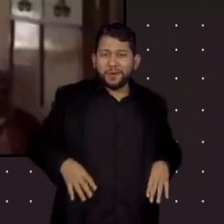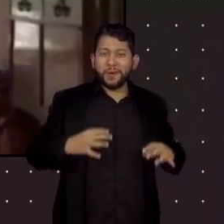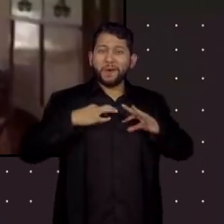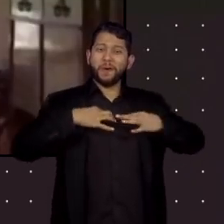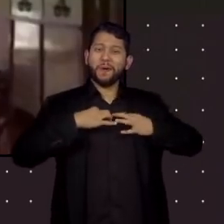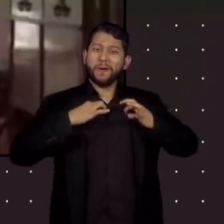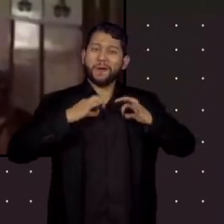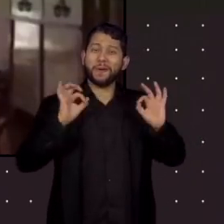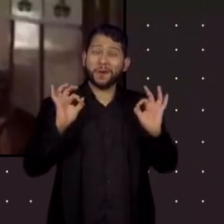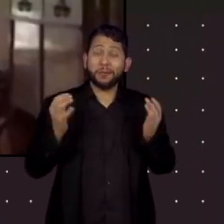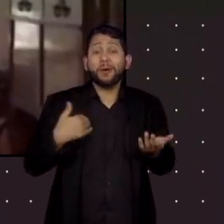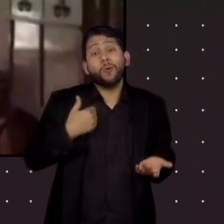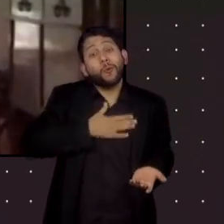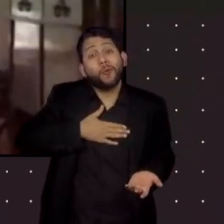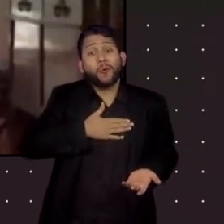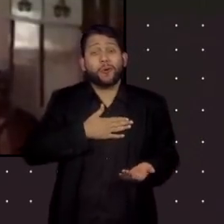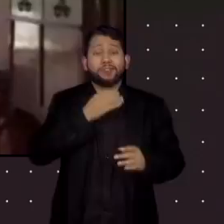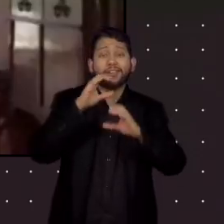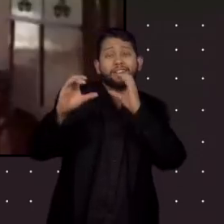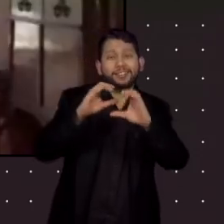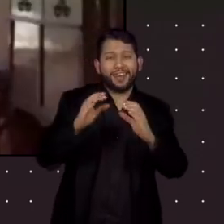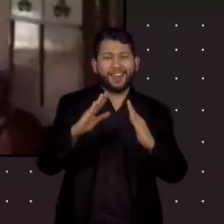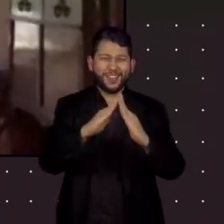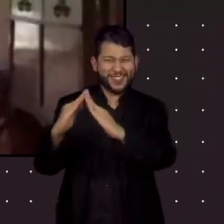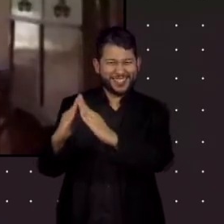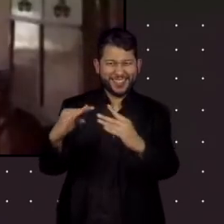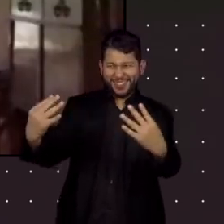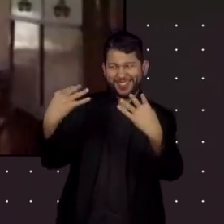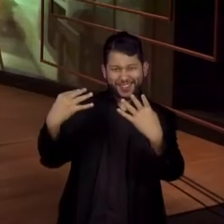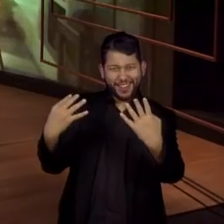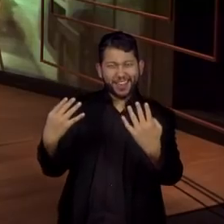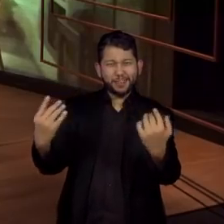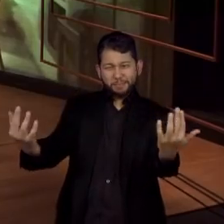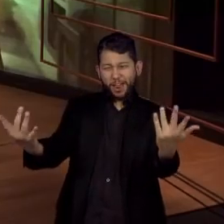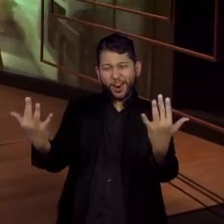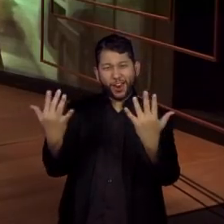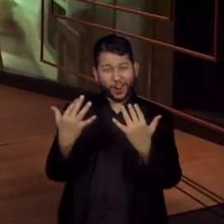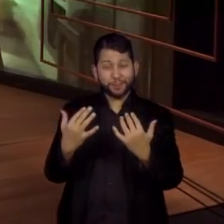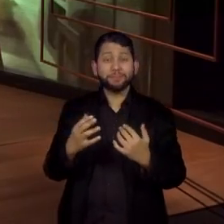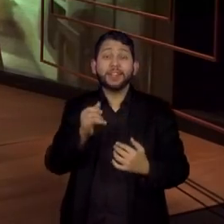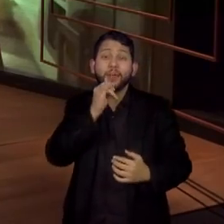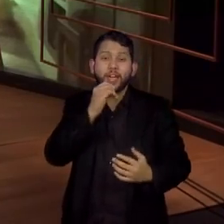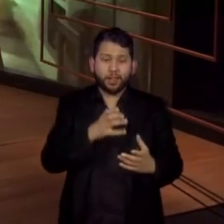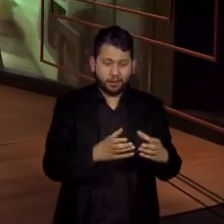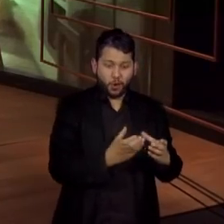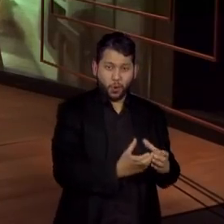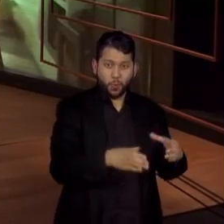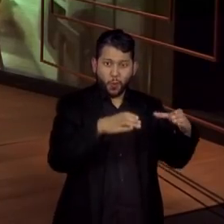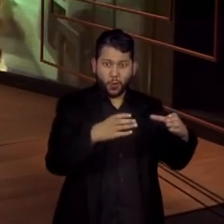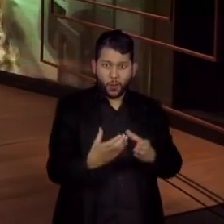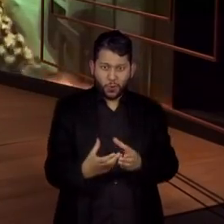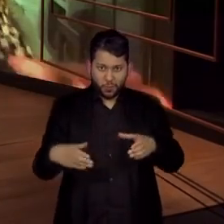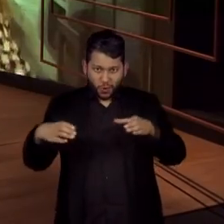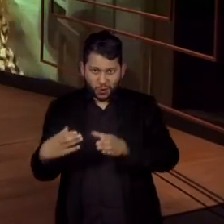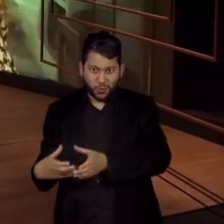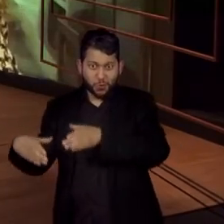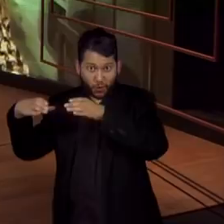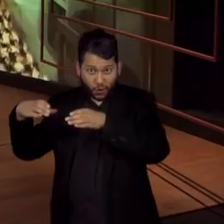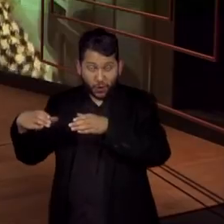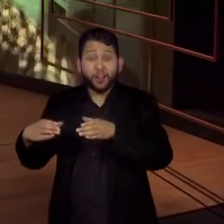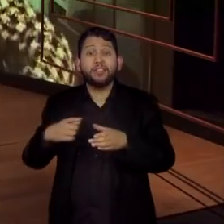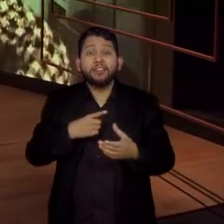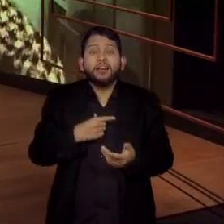cantar para os vizinhos. Eu tirava as verduras do meu